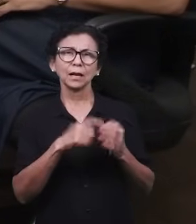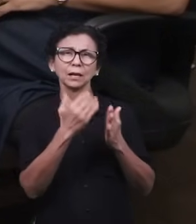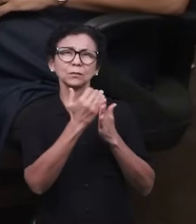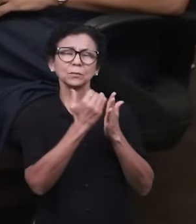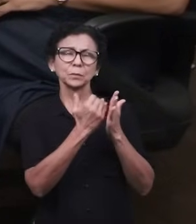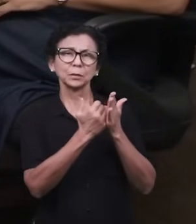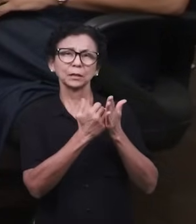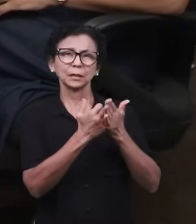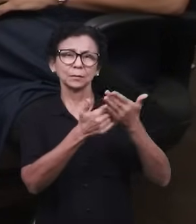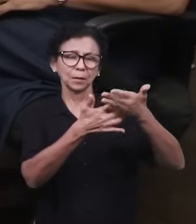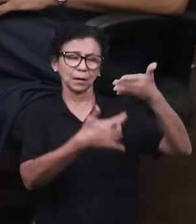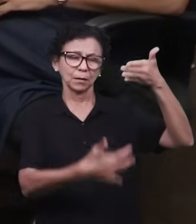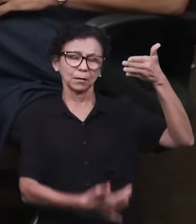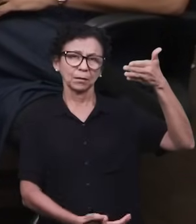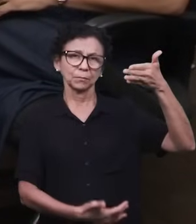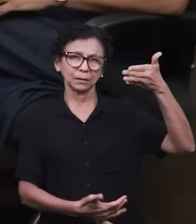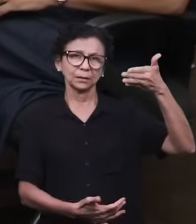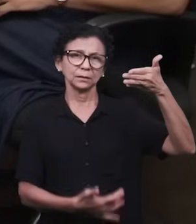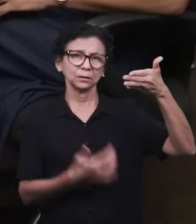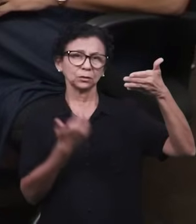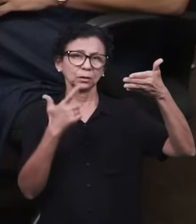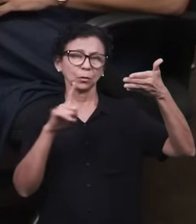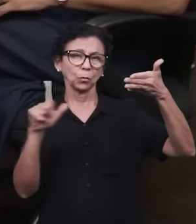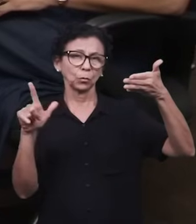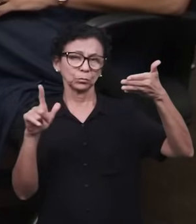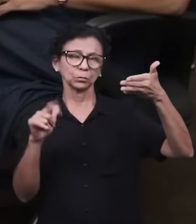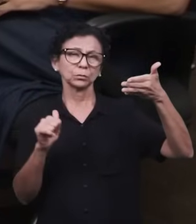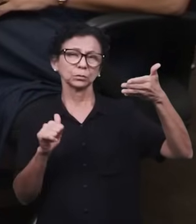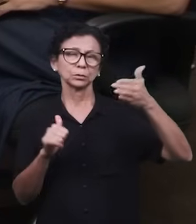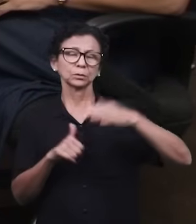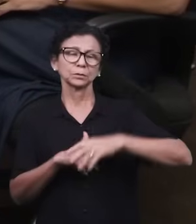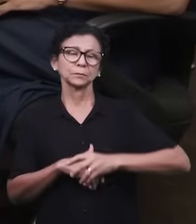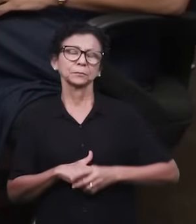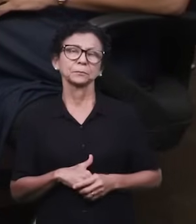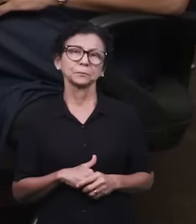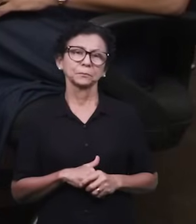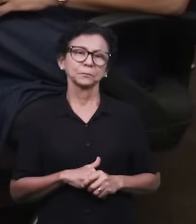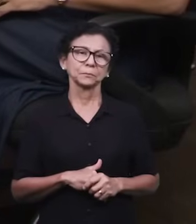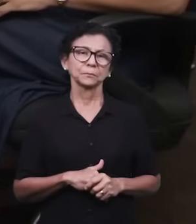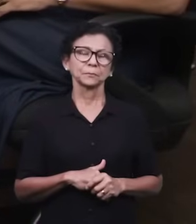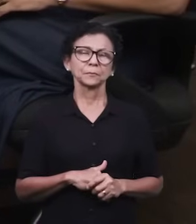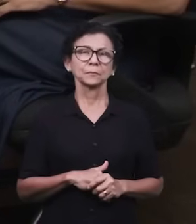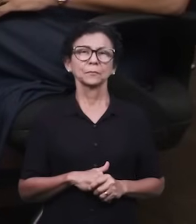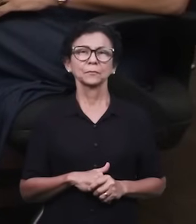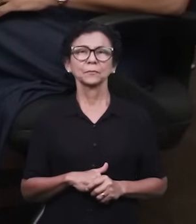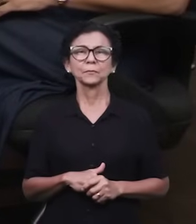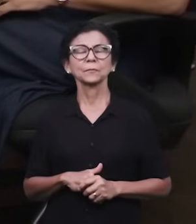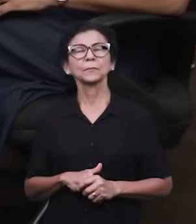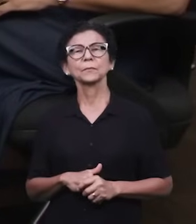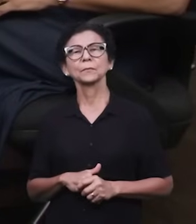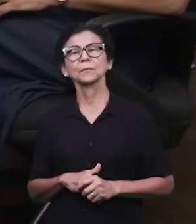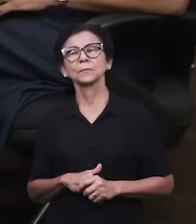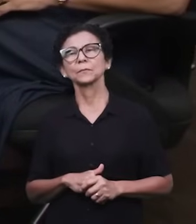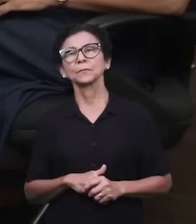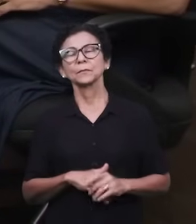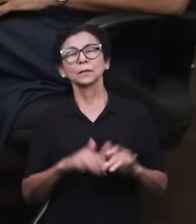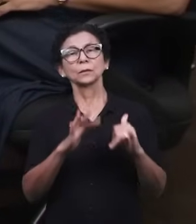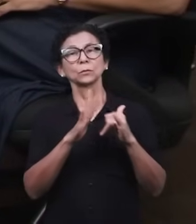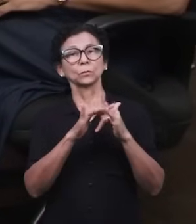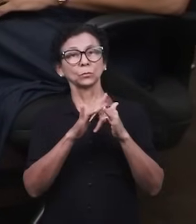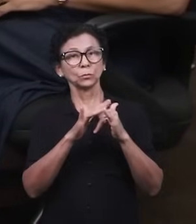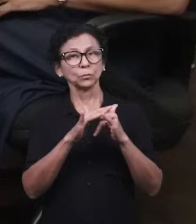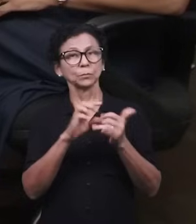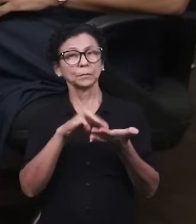programas anteriores. Esse não é o primeiro programa Conversas de Louvor. Nós temos o programa Conversas de Louvor no canal oficial da